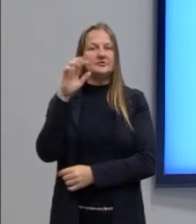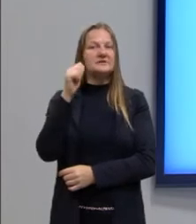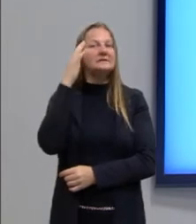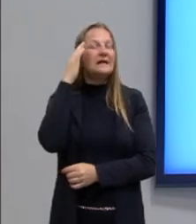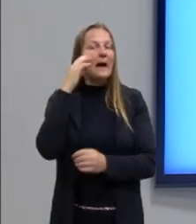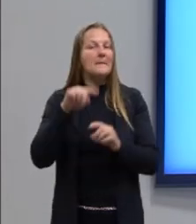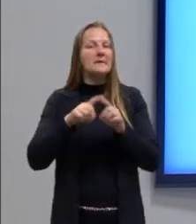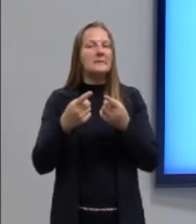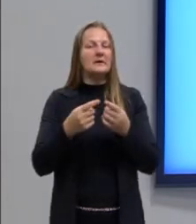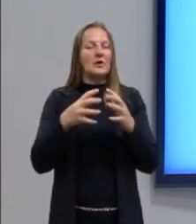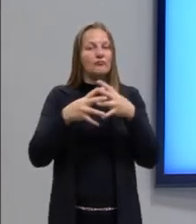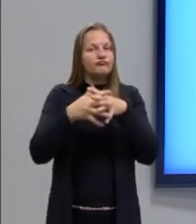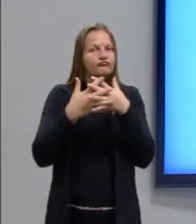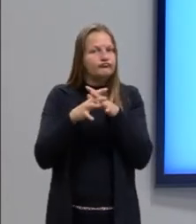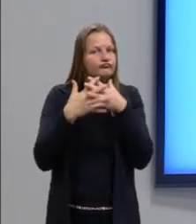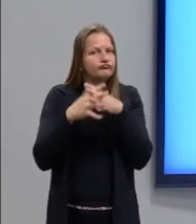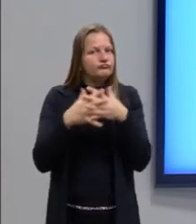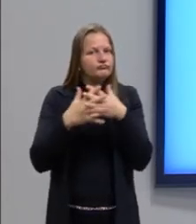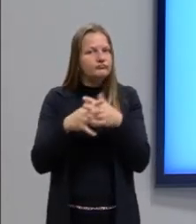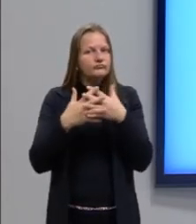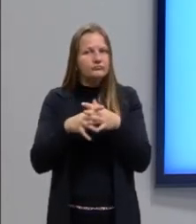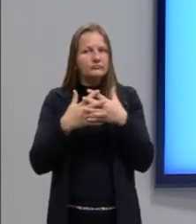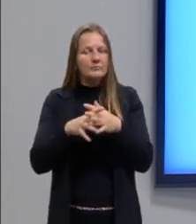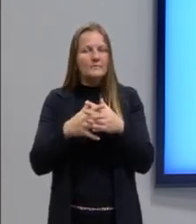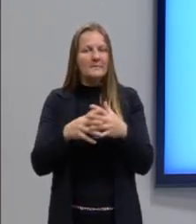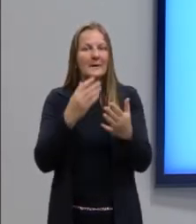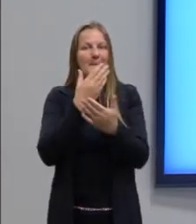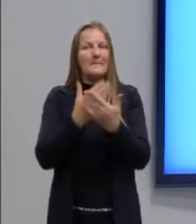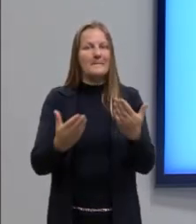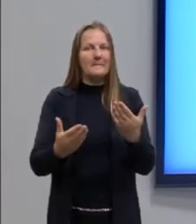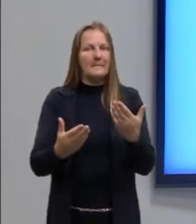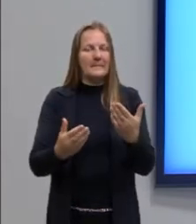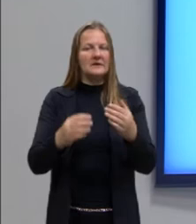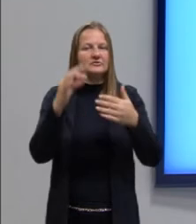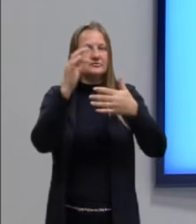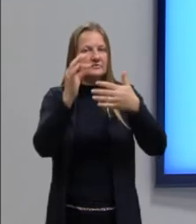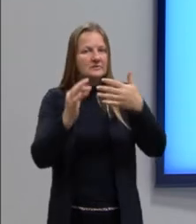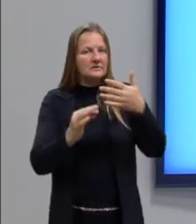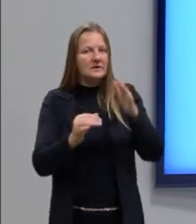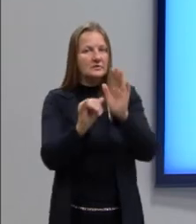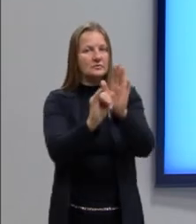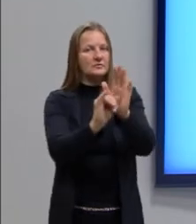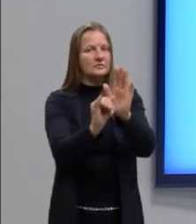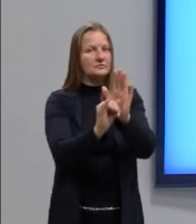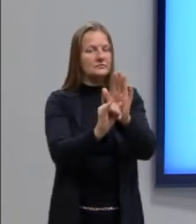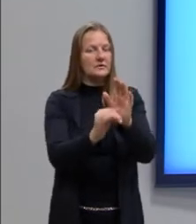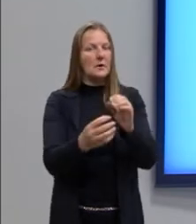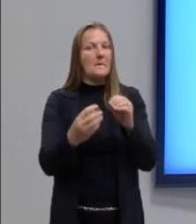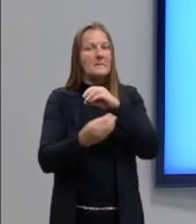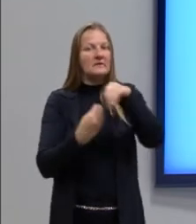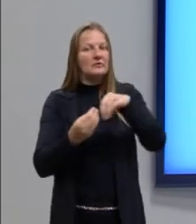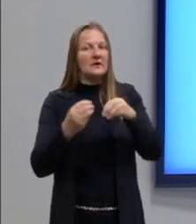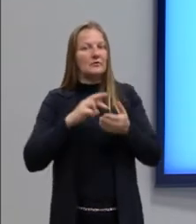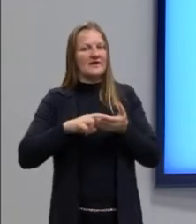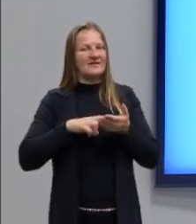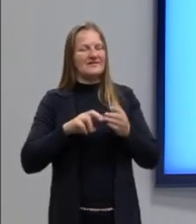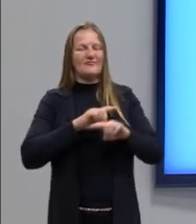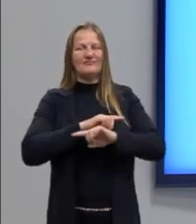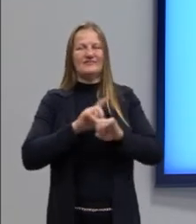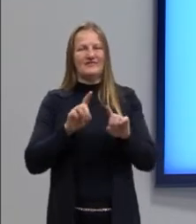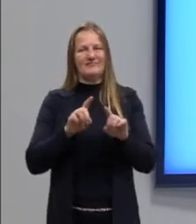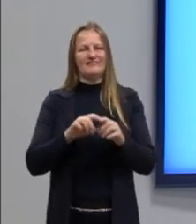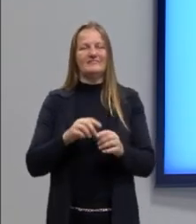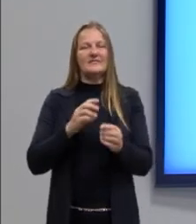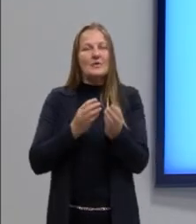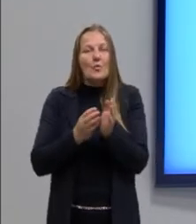que a gente não confunda Não perca esses detalhes da narrativa vamos anotar né Vamos fazer o